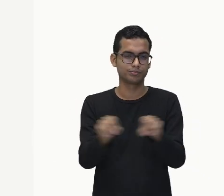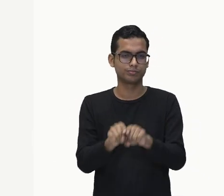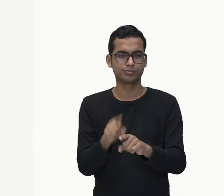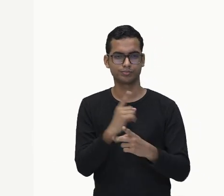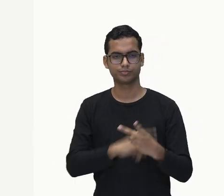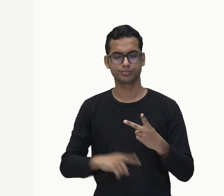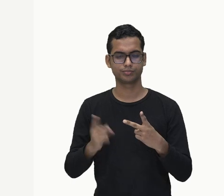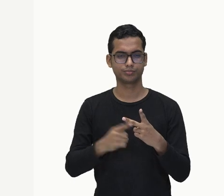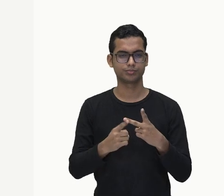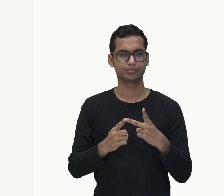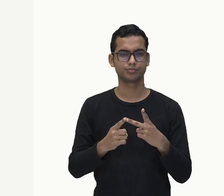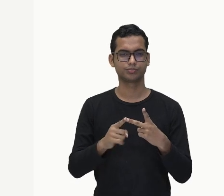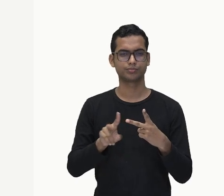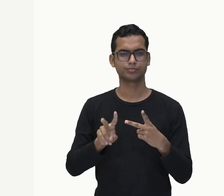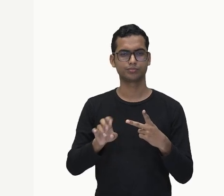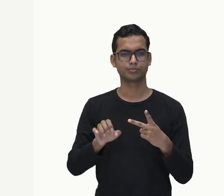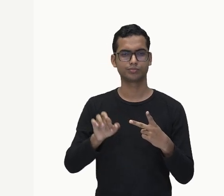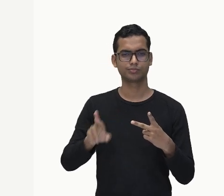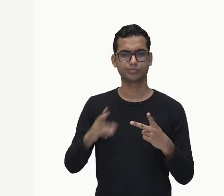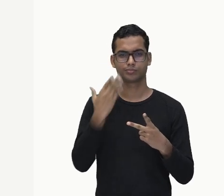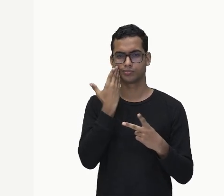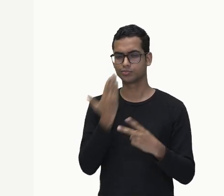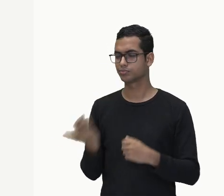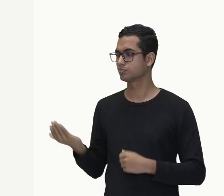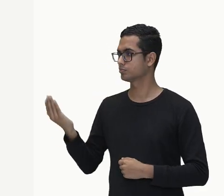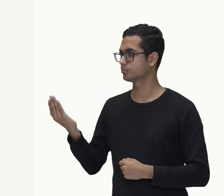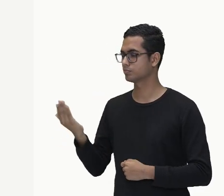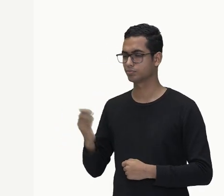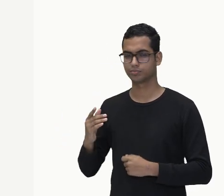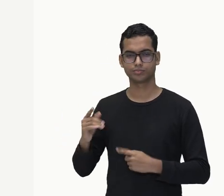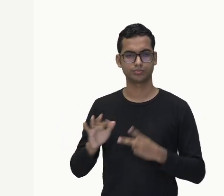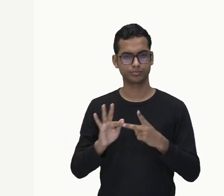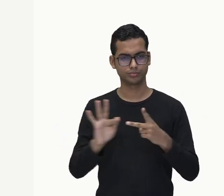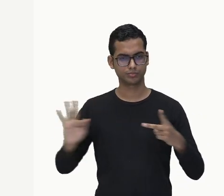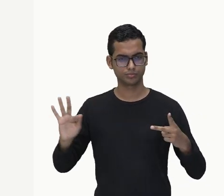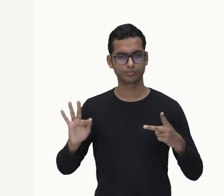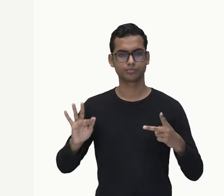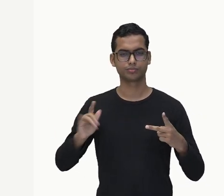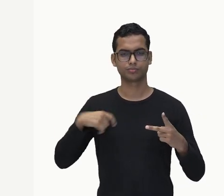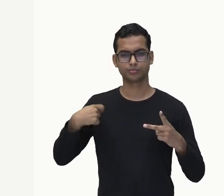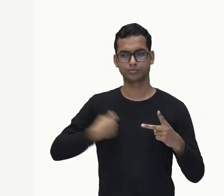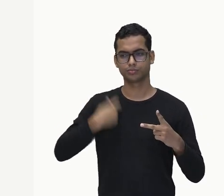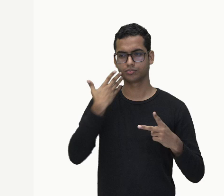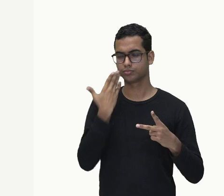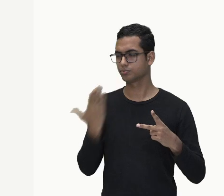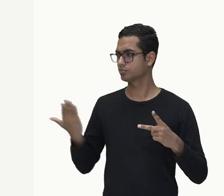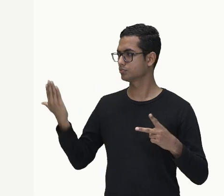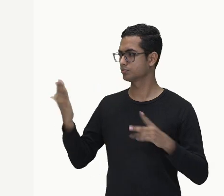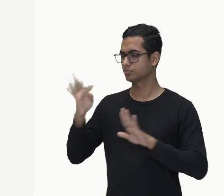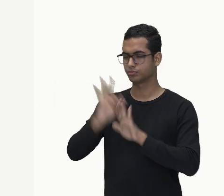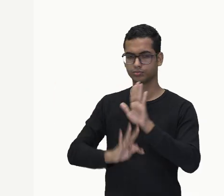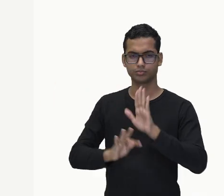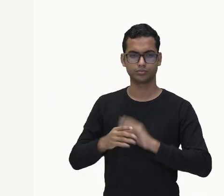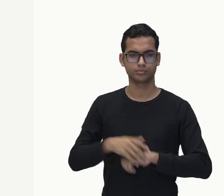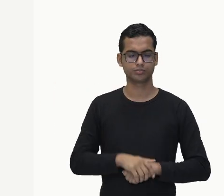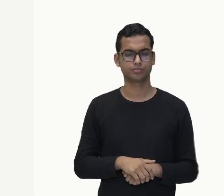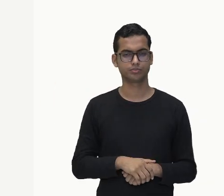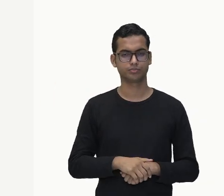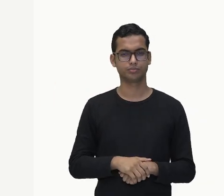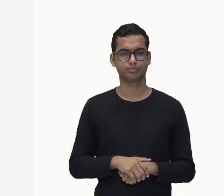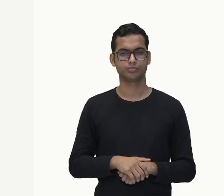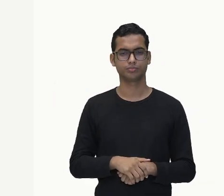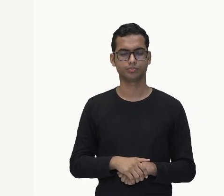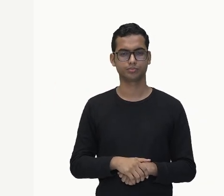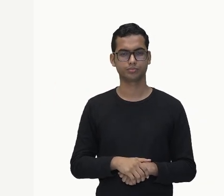verbo ver. Aunque las desinências sean iguales a los demás verbos, la E de la